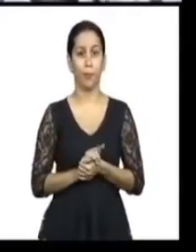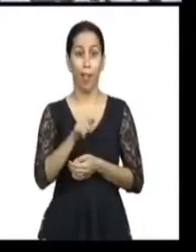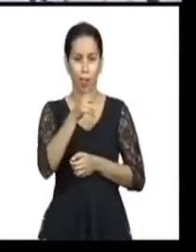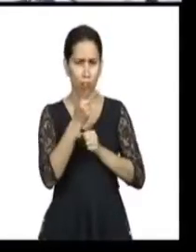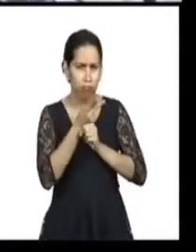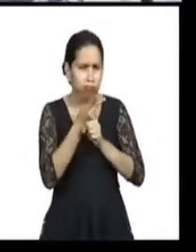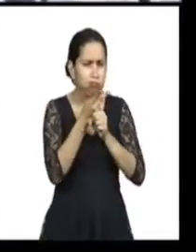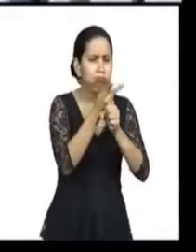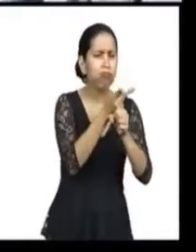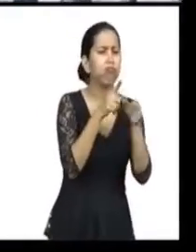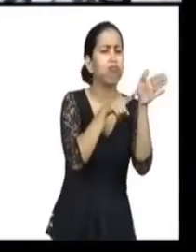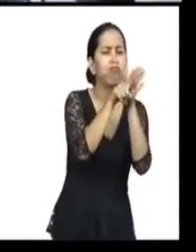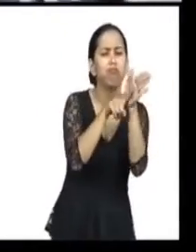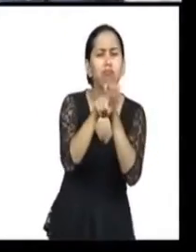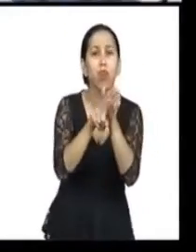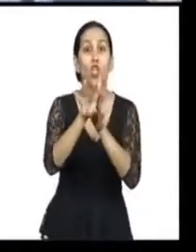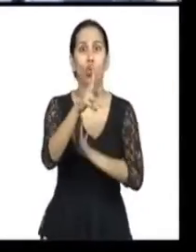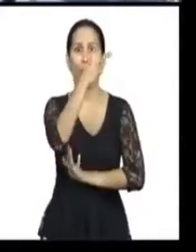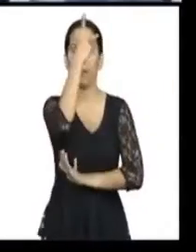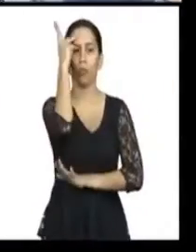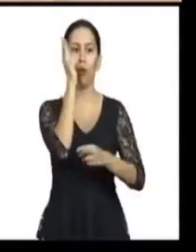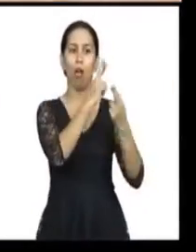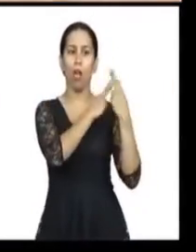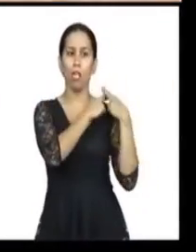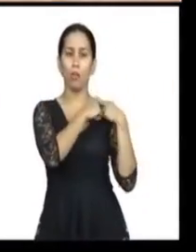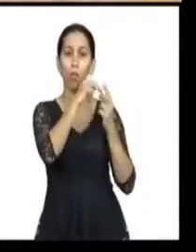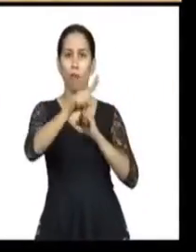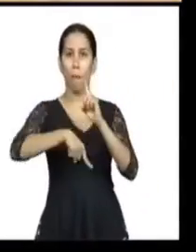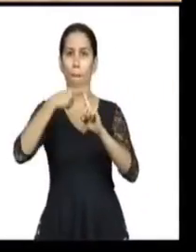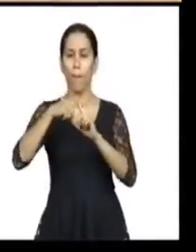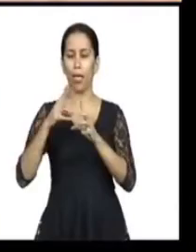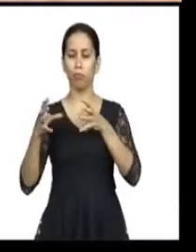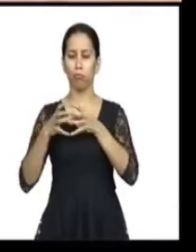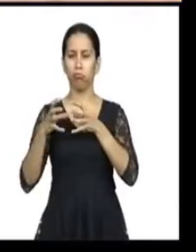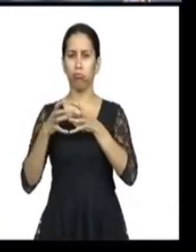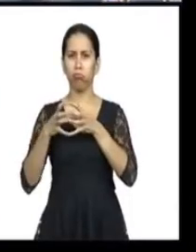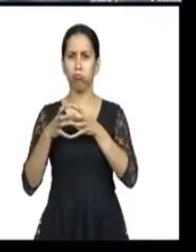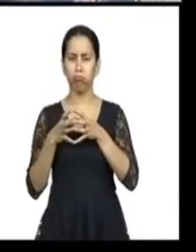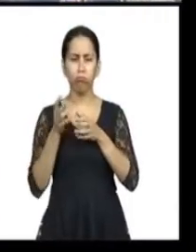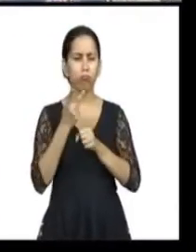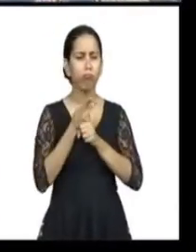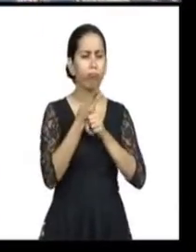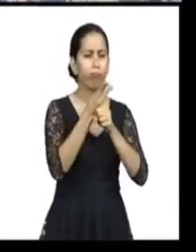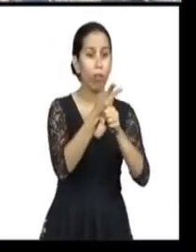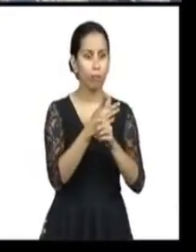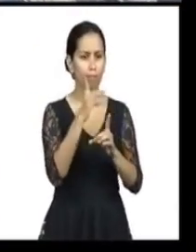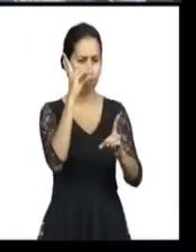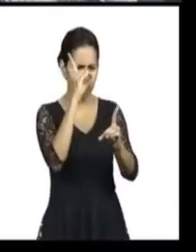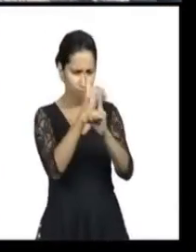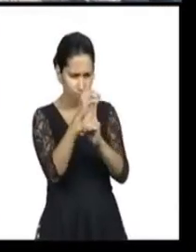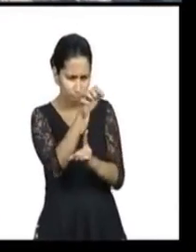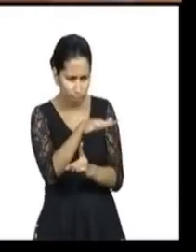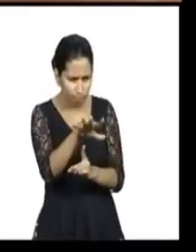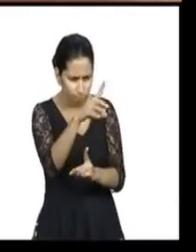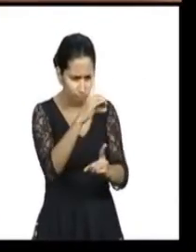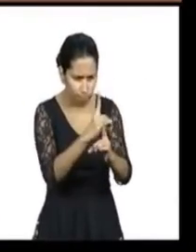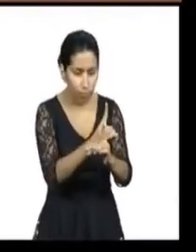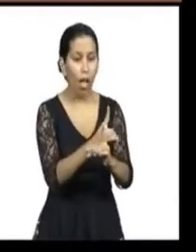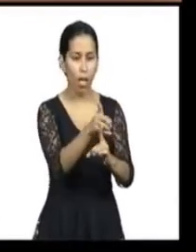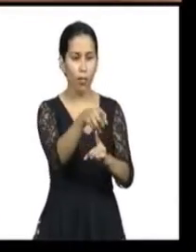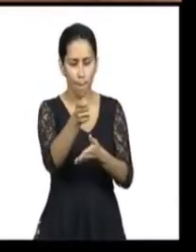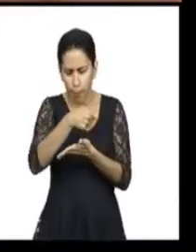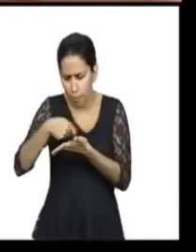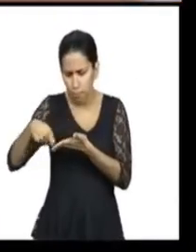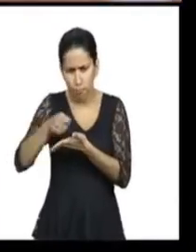e realizada pelo responsável pela detonação e sua equipe. Caso algo seja encontrado, deve ser registrado no plano